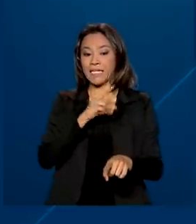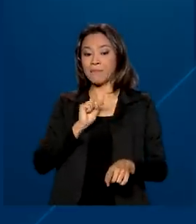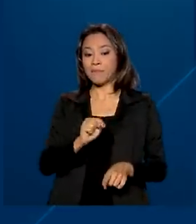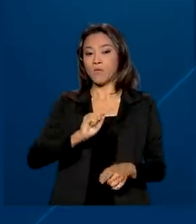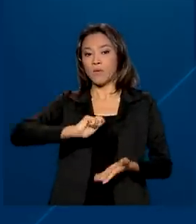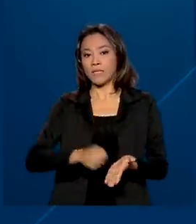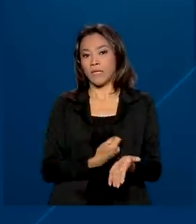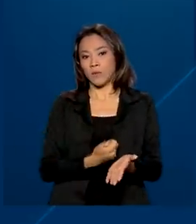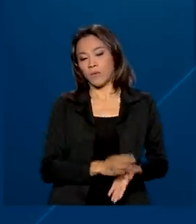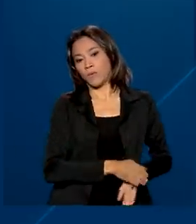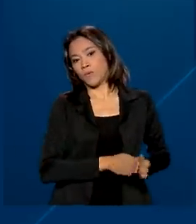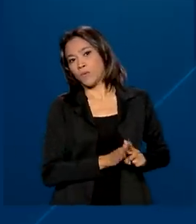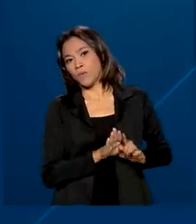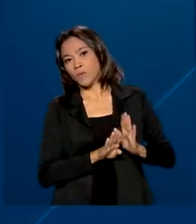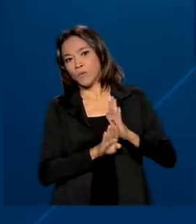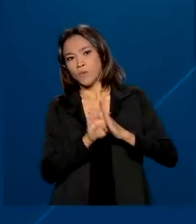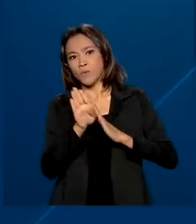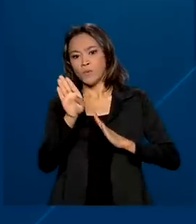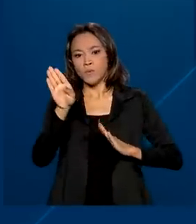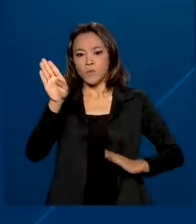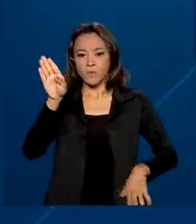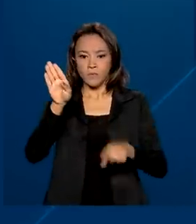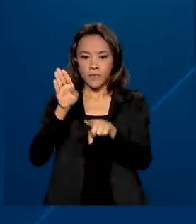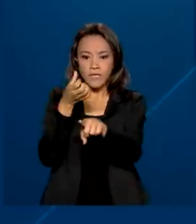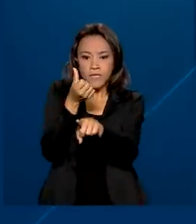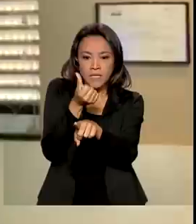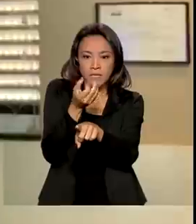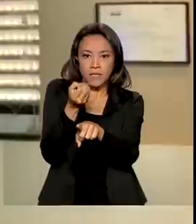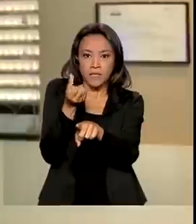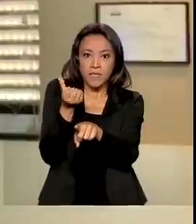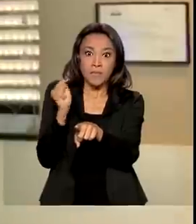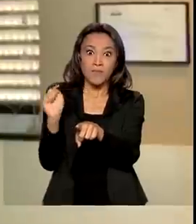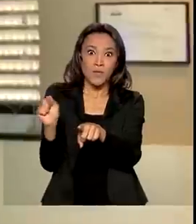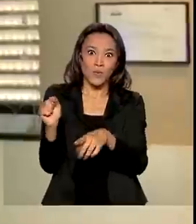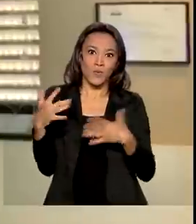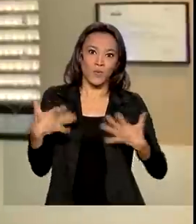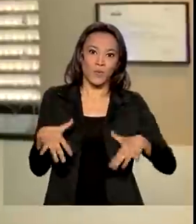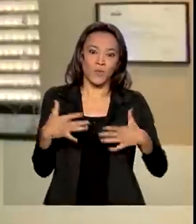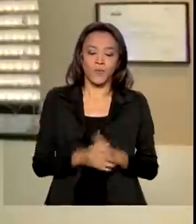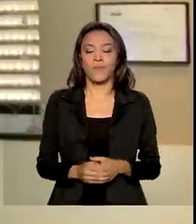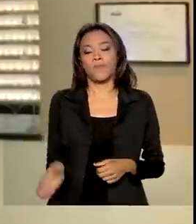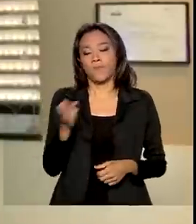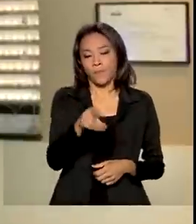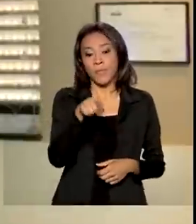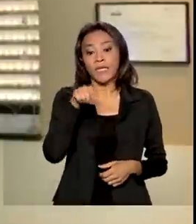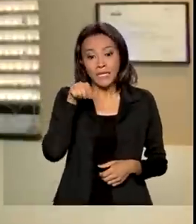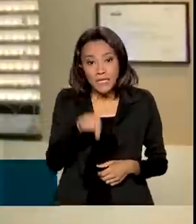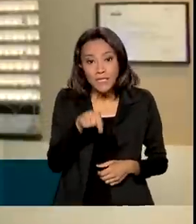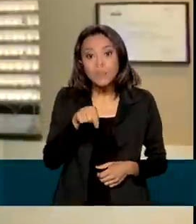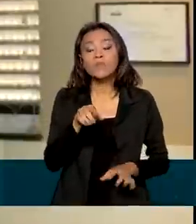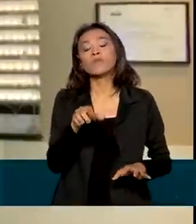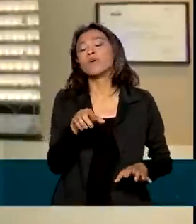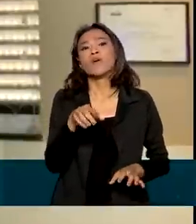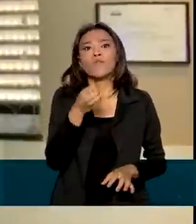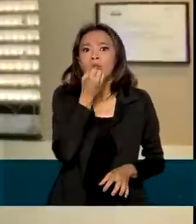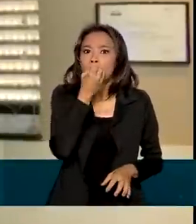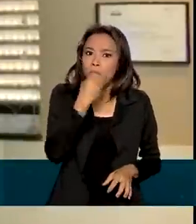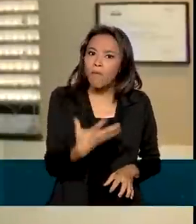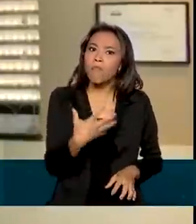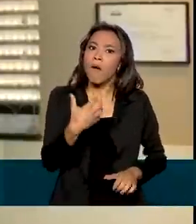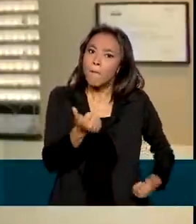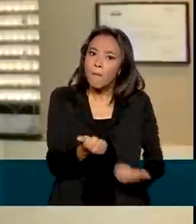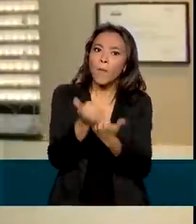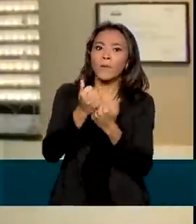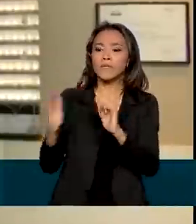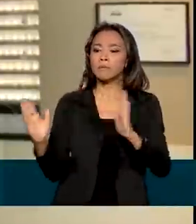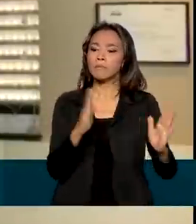em agosto, esse número subiu para mais de 606 mil. Contribuiu muito para essa redução no tempo de abertura de